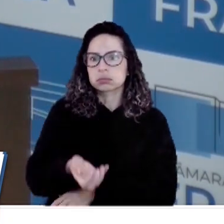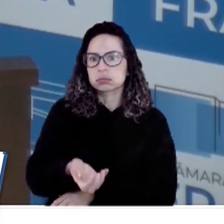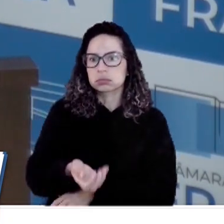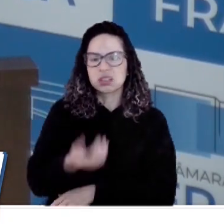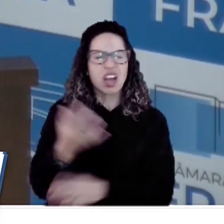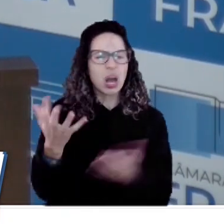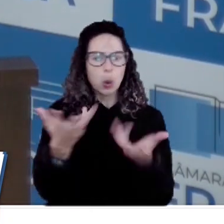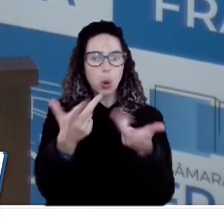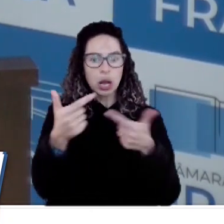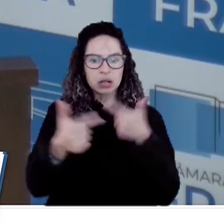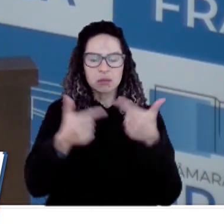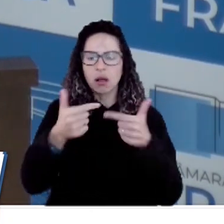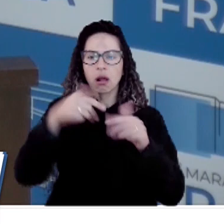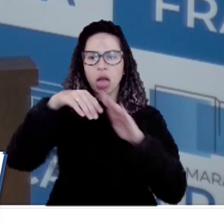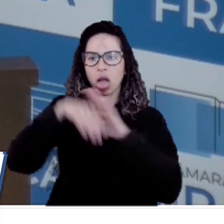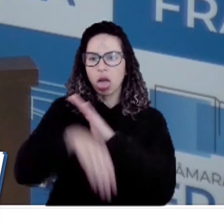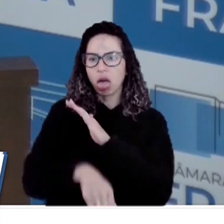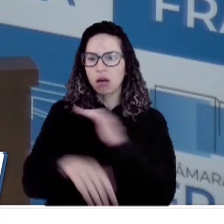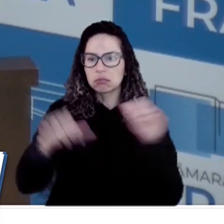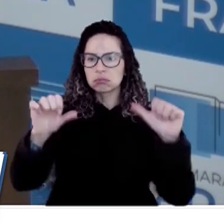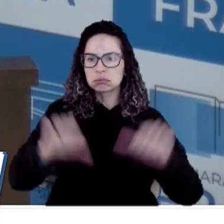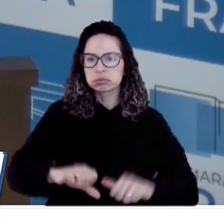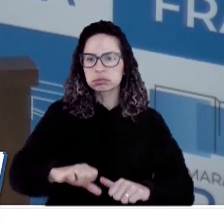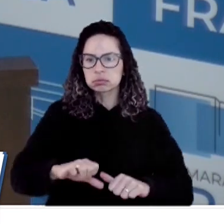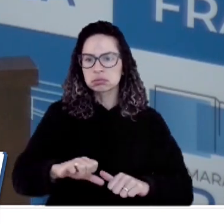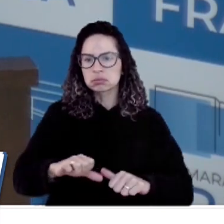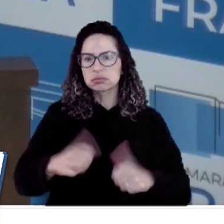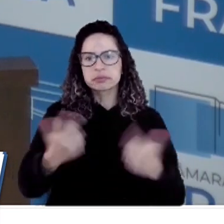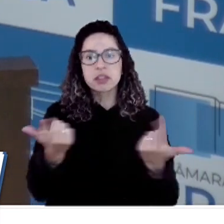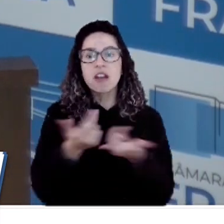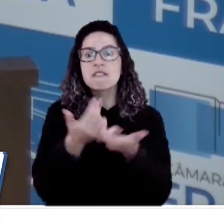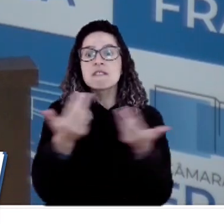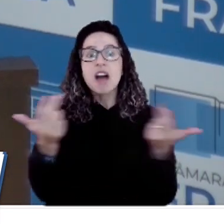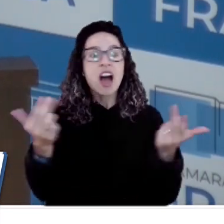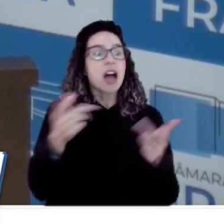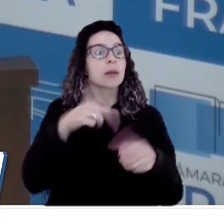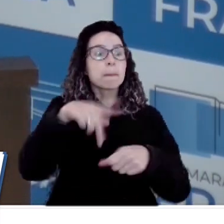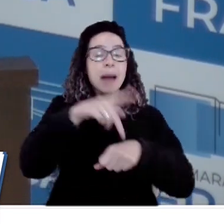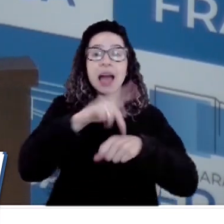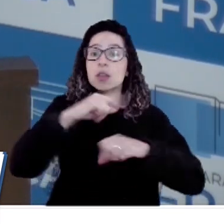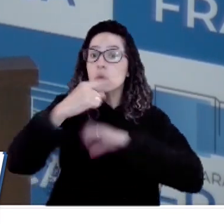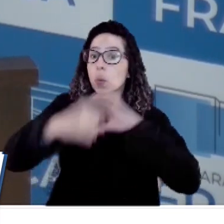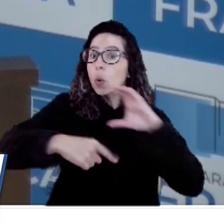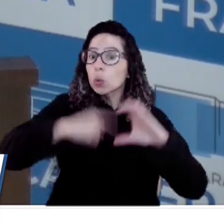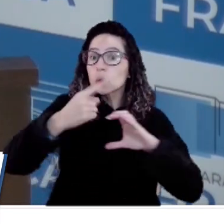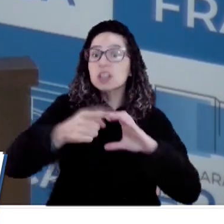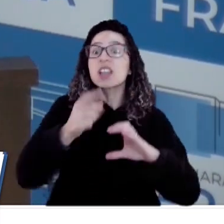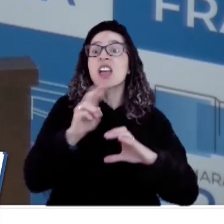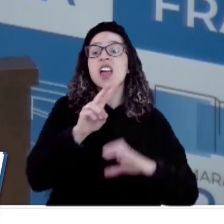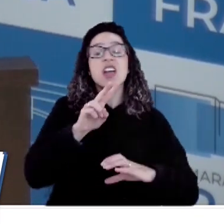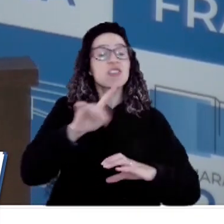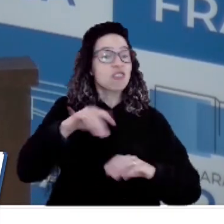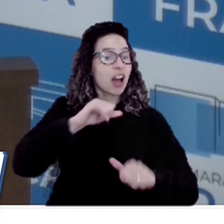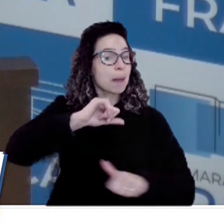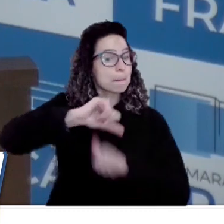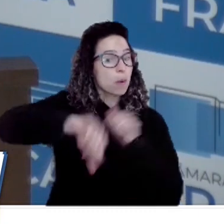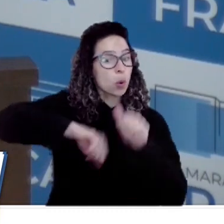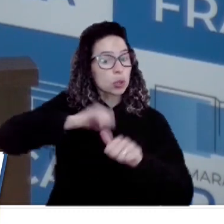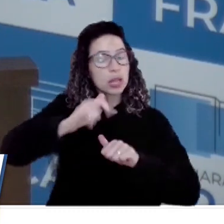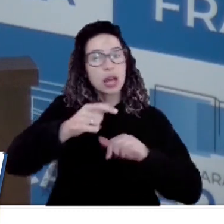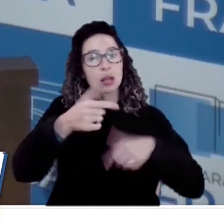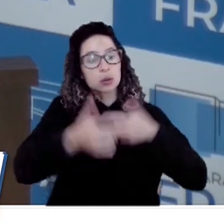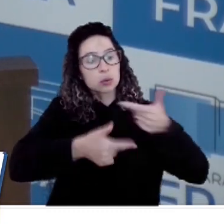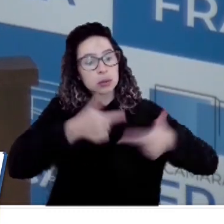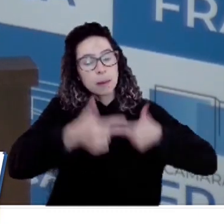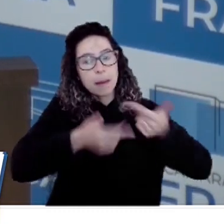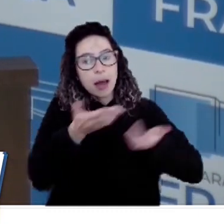serviço despencou. Vários países do mundo estão reestatizando o serviço de saneamento,